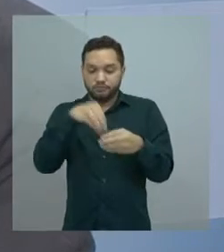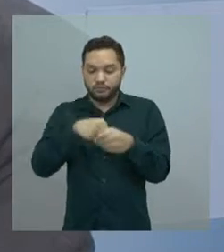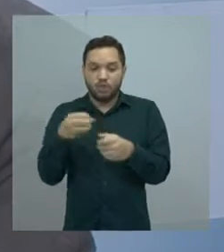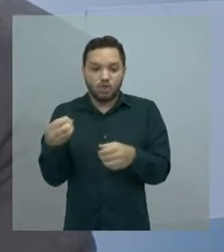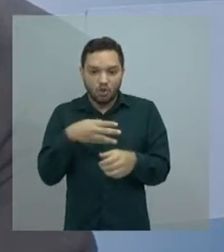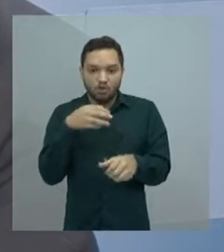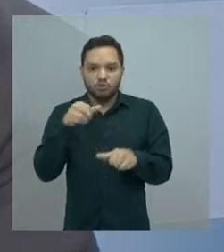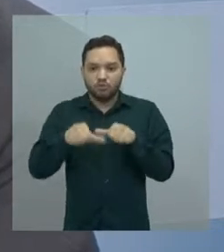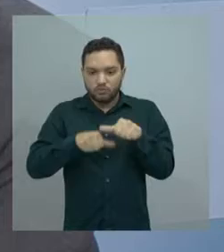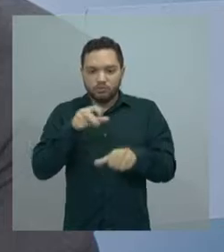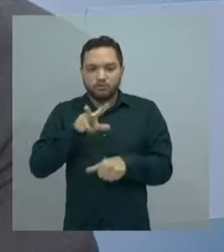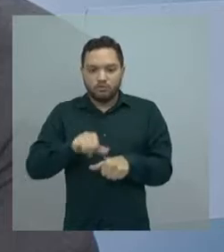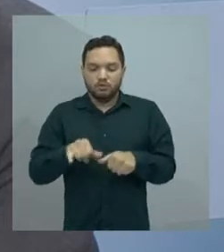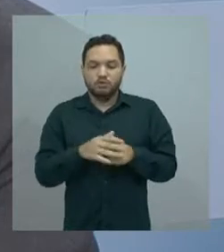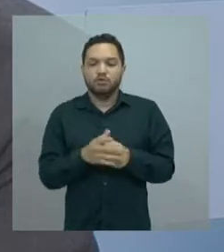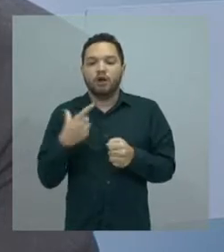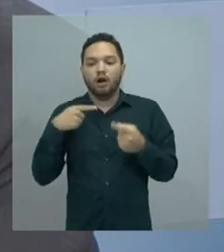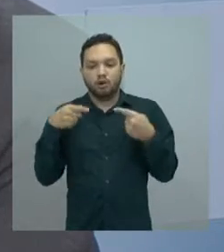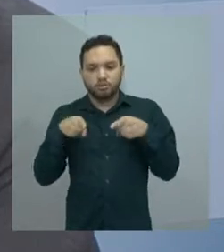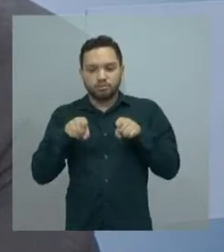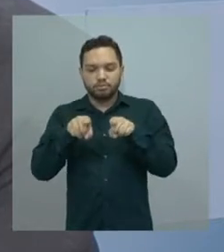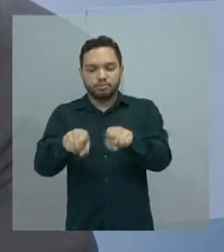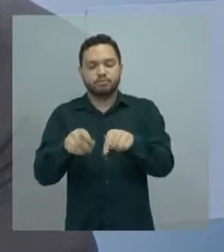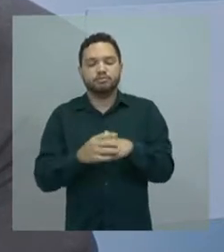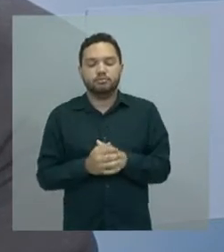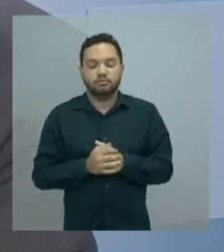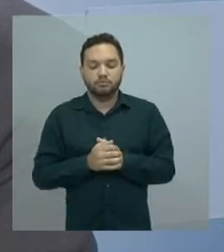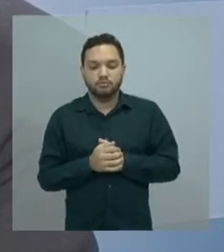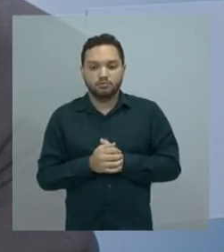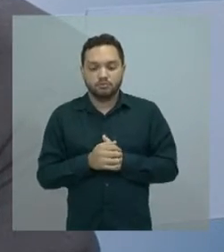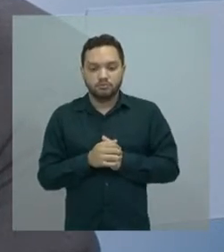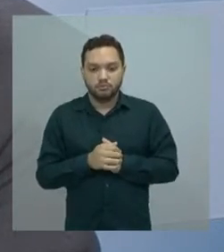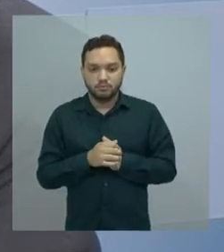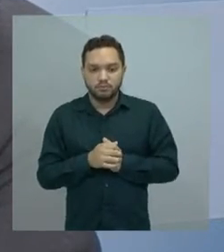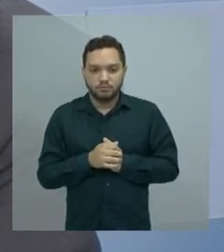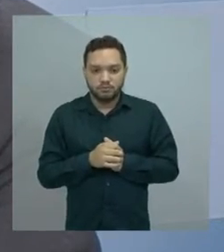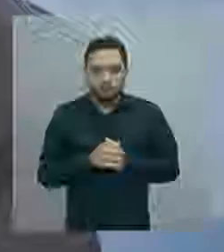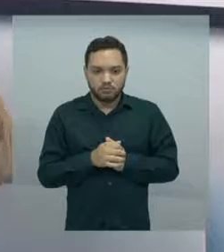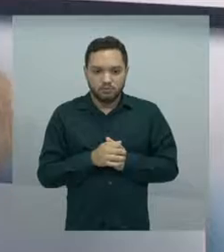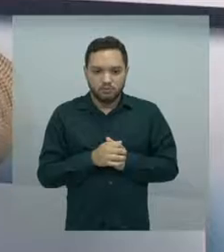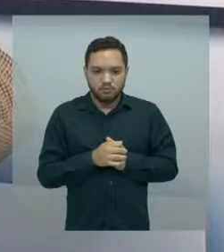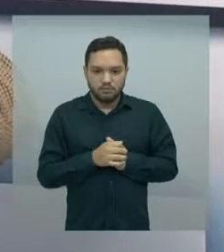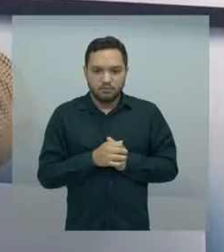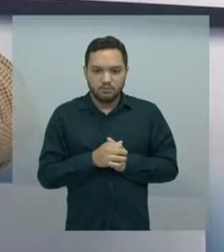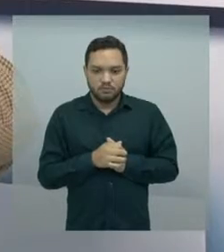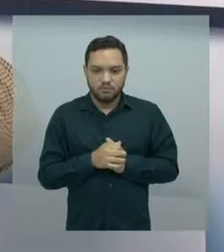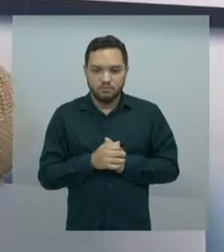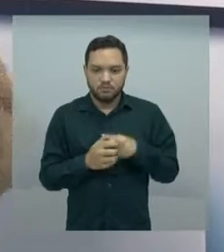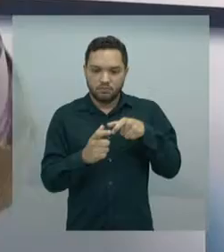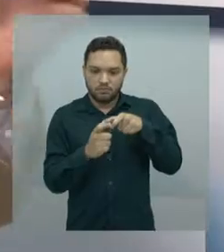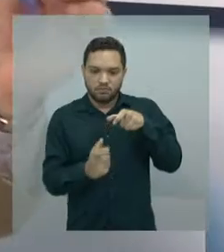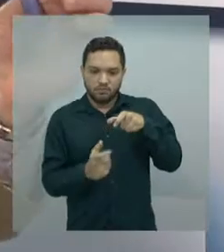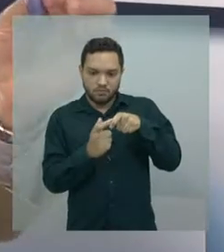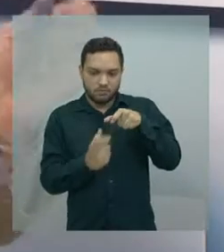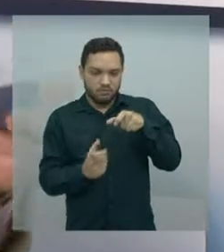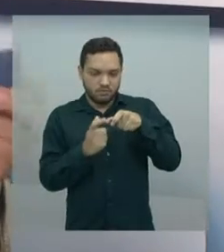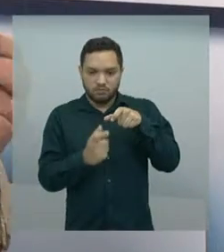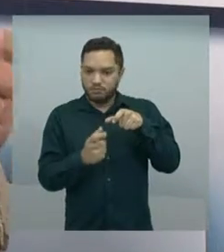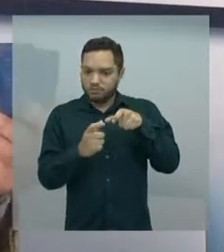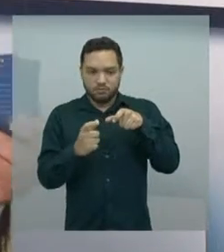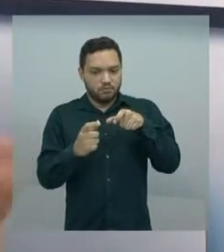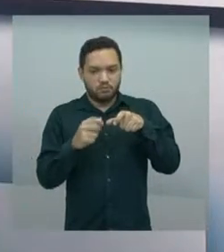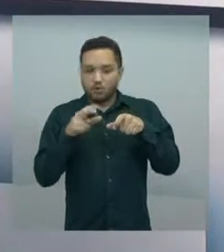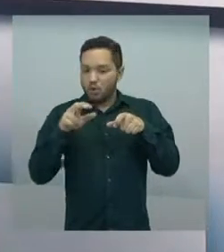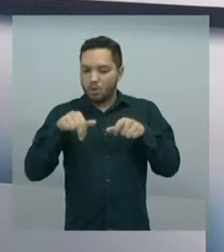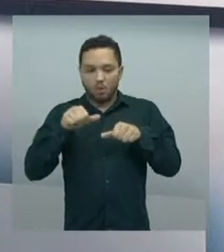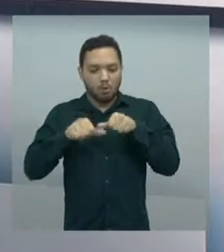vai direcionar para a publicação atualizada. Quer dizer que isso aqui não fica desatualizado. O não, QR Code nunca vai